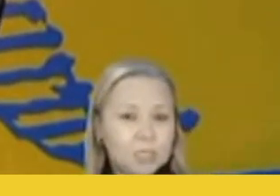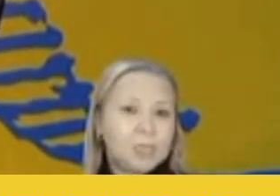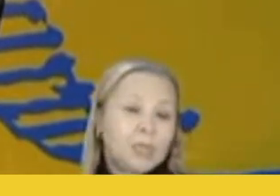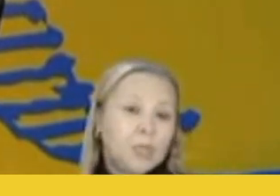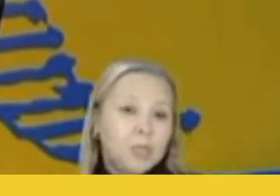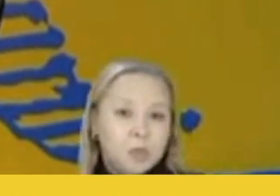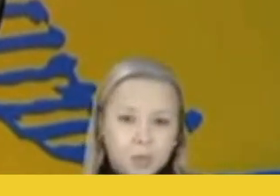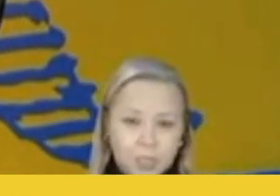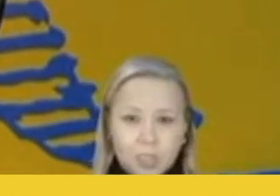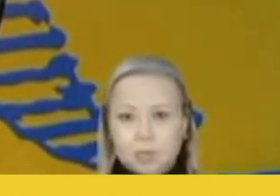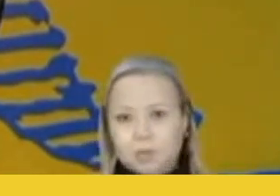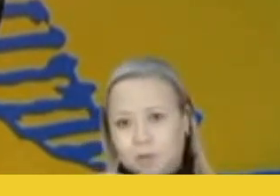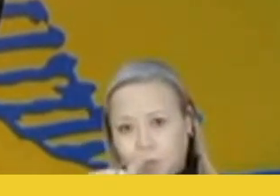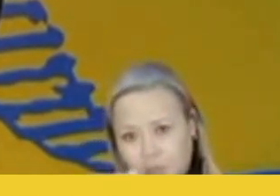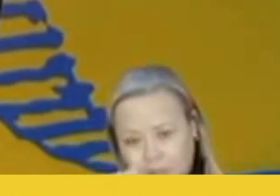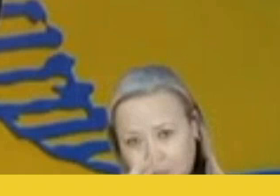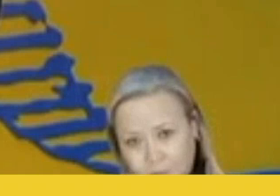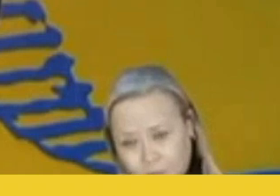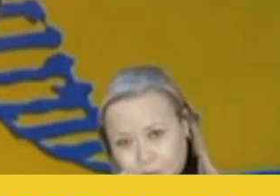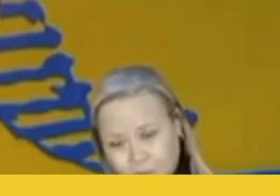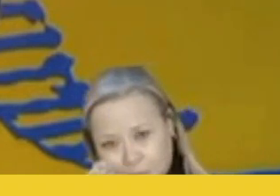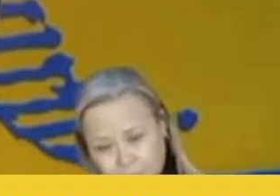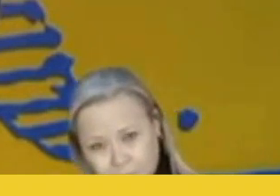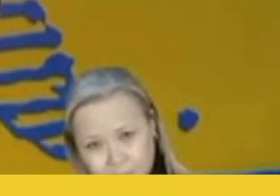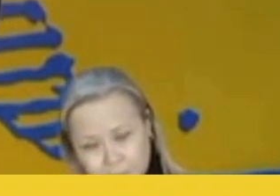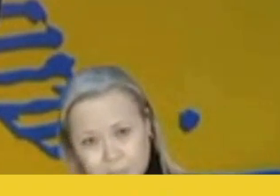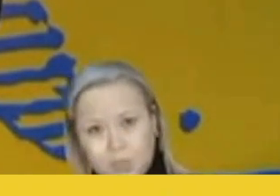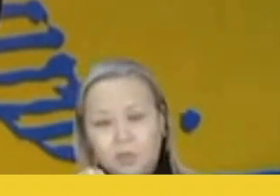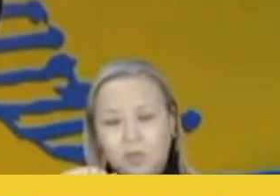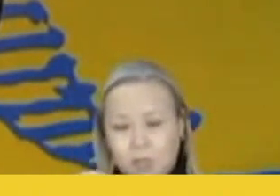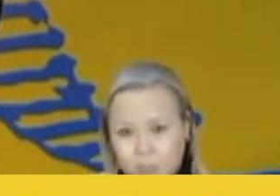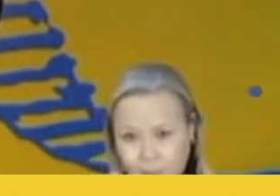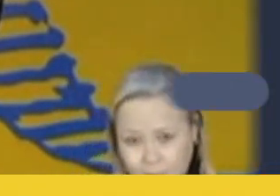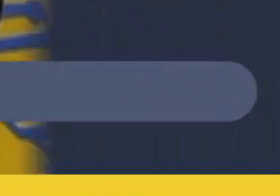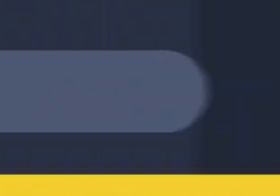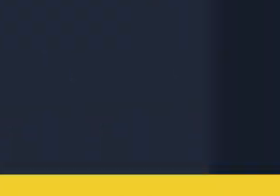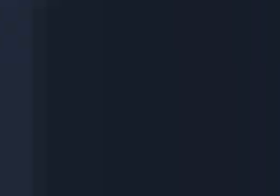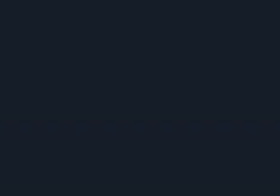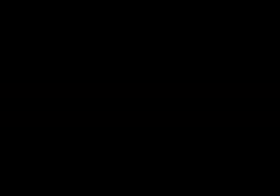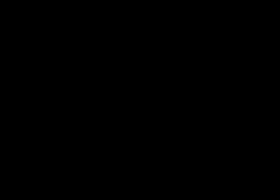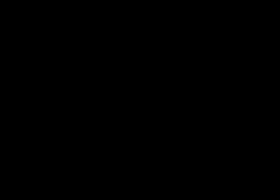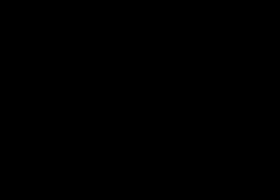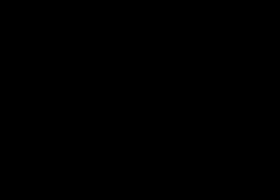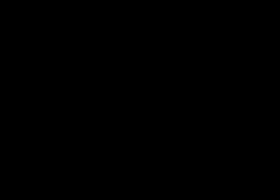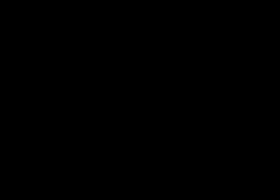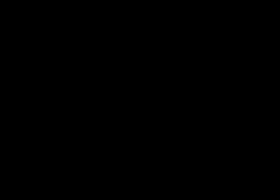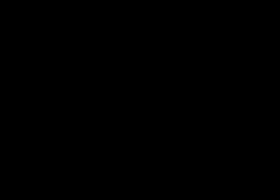Mercadante, o doutor Andrei e eu próprio estamos à disposição para eventuais...